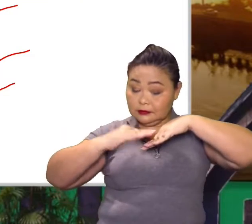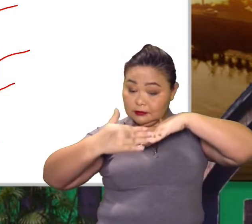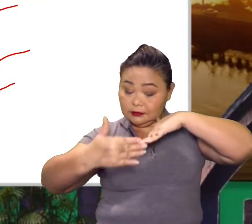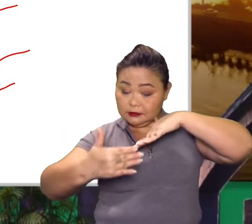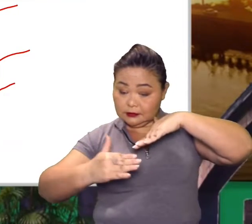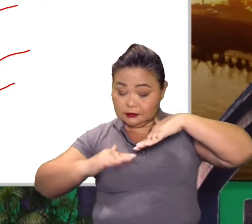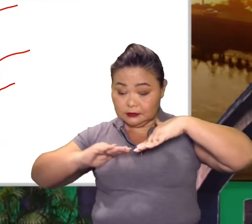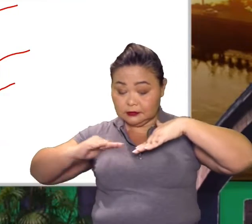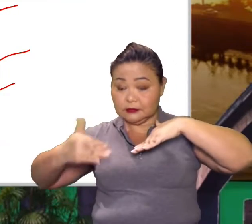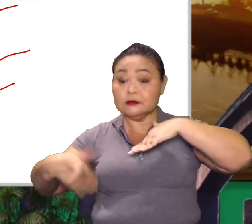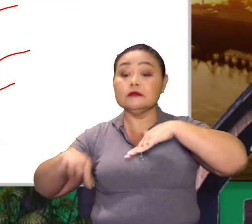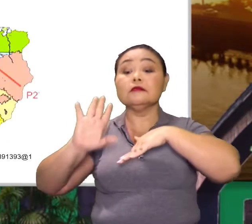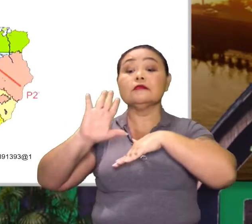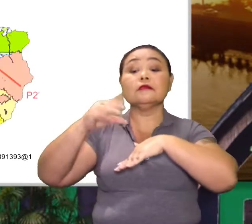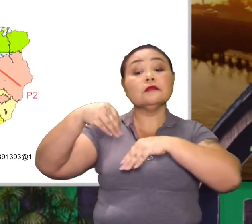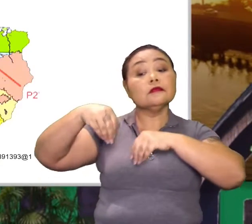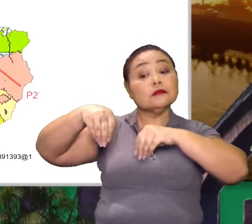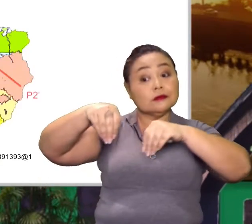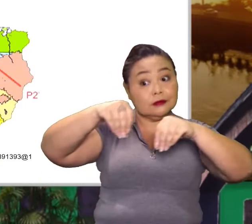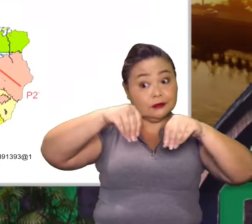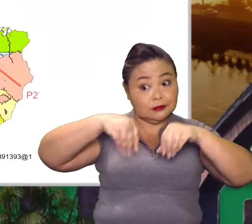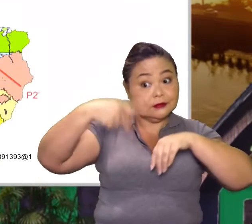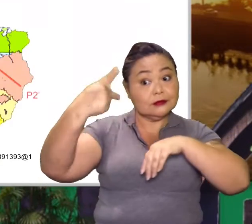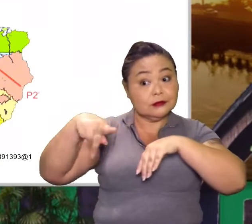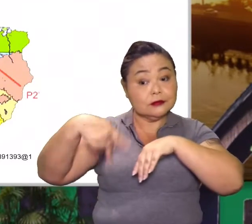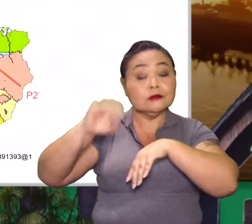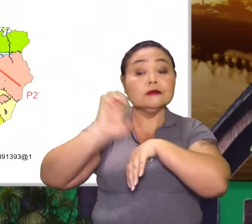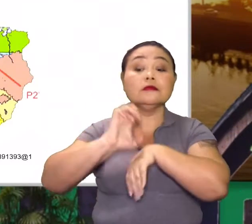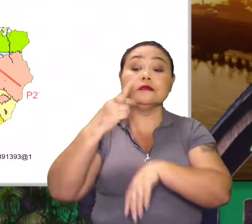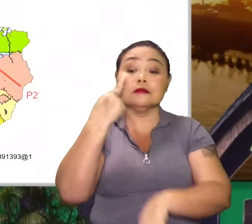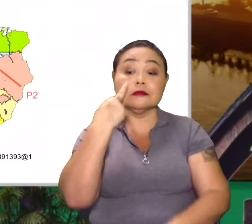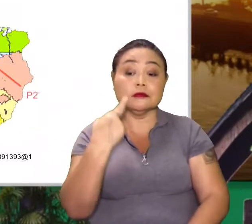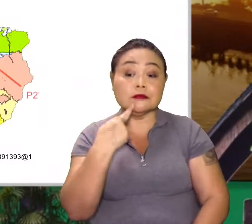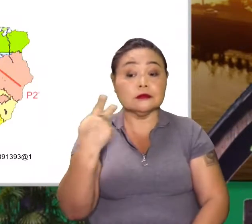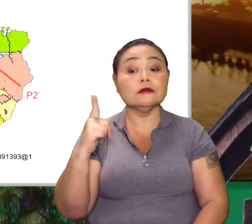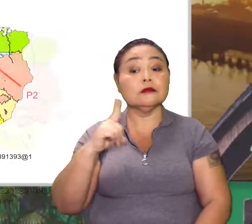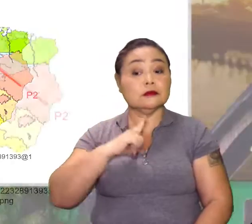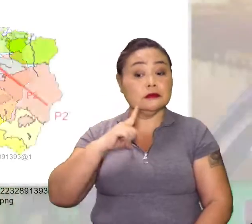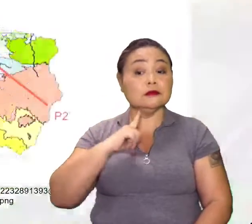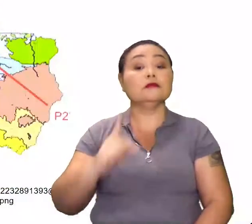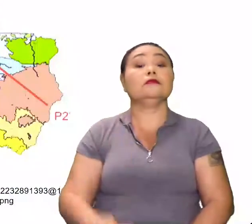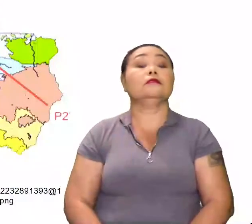relevo que o estado possui, ok? Vamos lá para a tela?